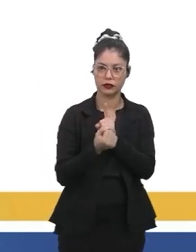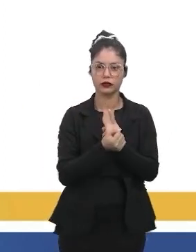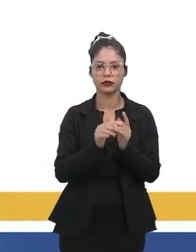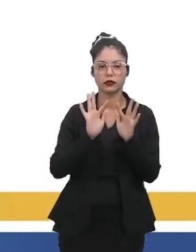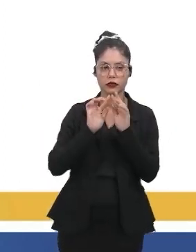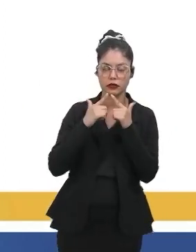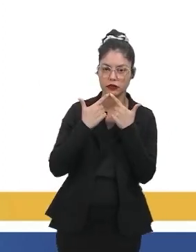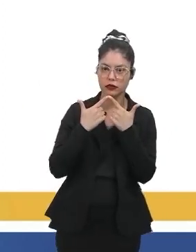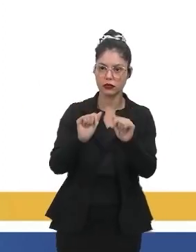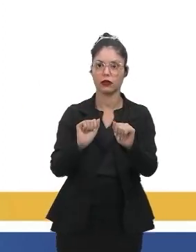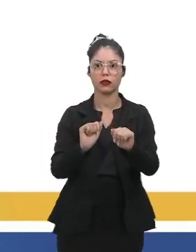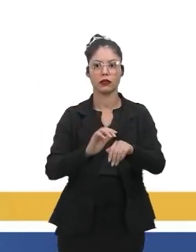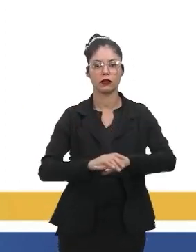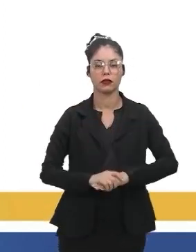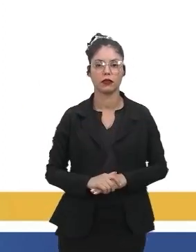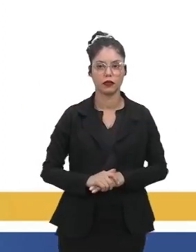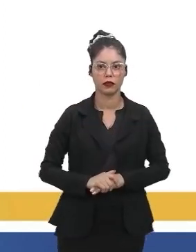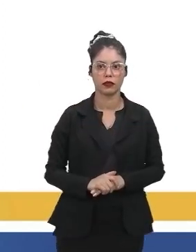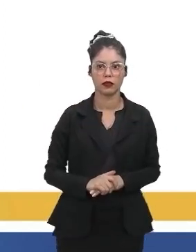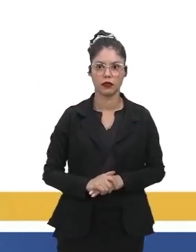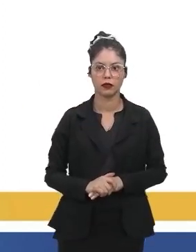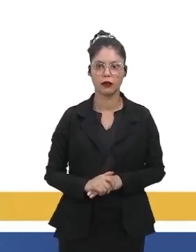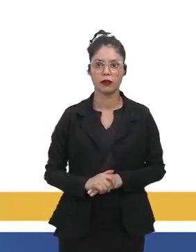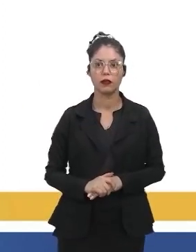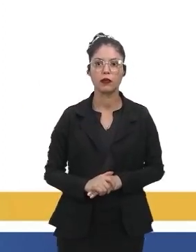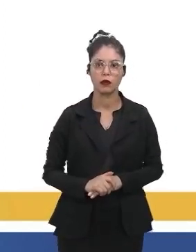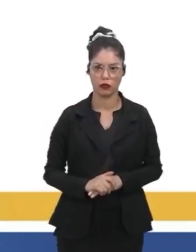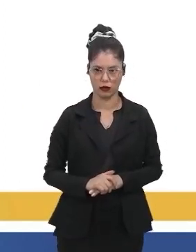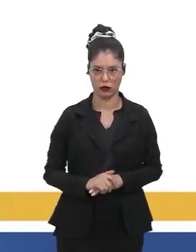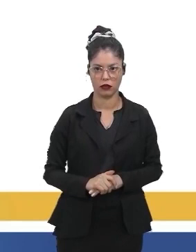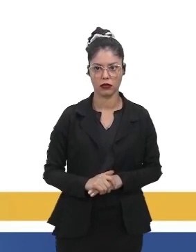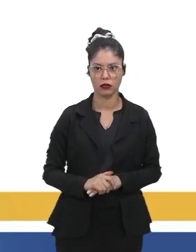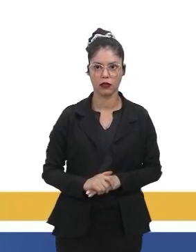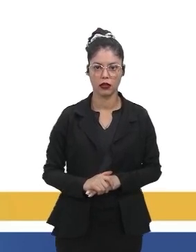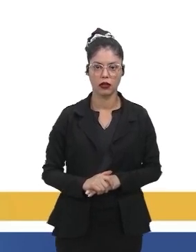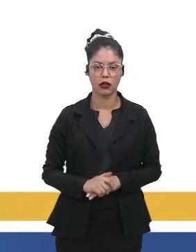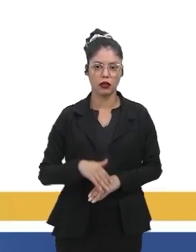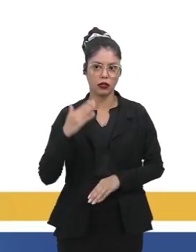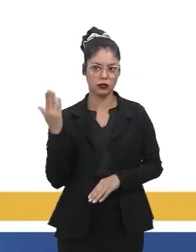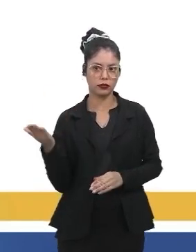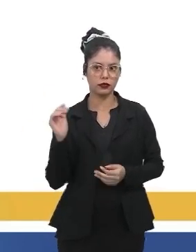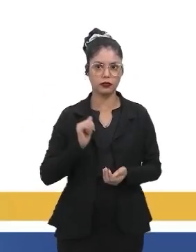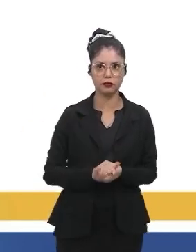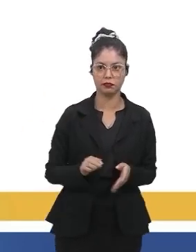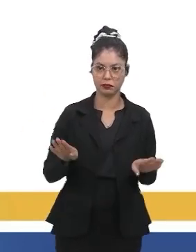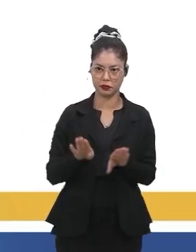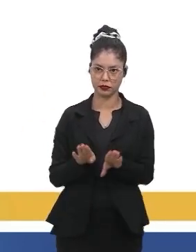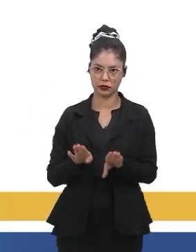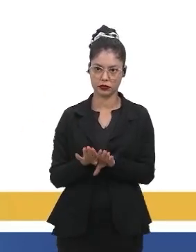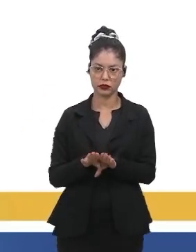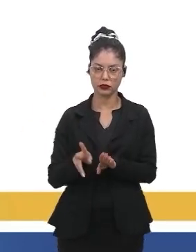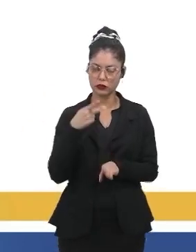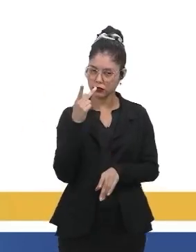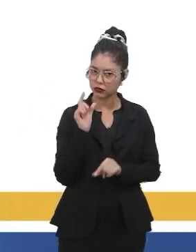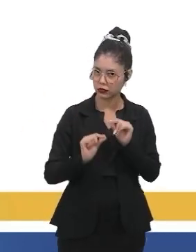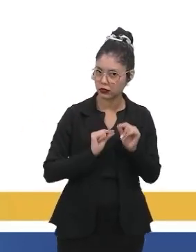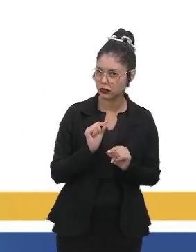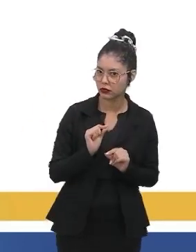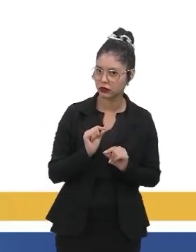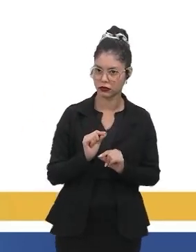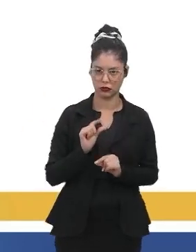entre sociedade e linguagem. Aqui nós vamos, né, falar um pouquinho